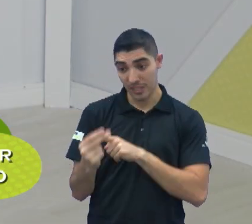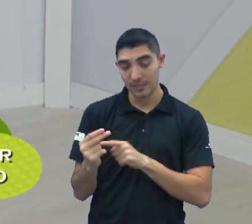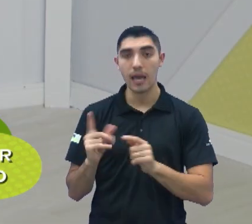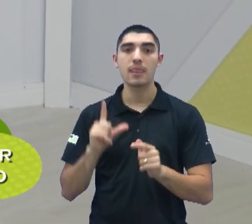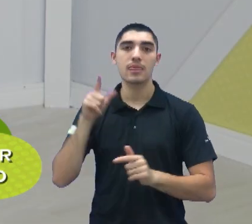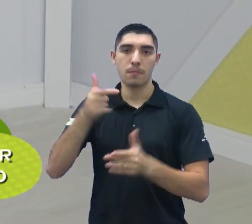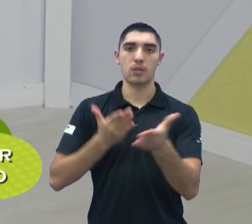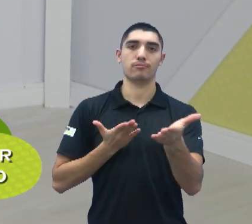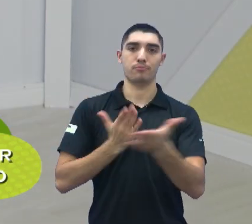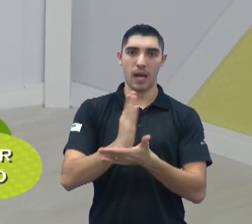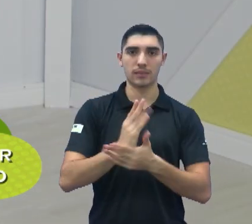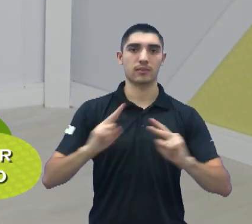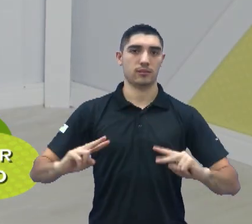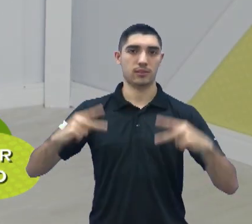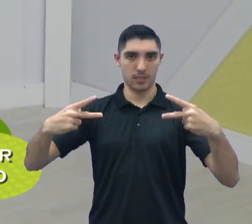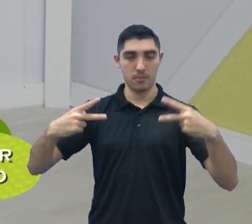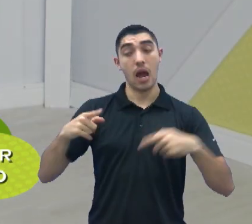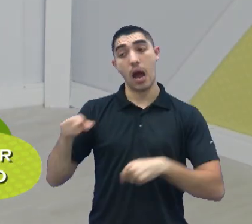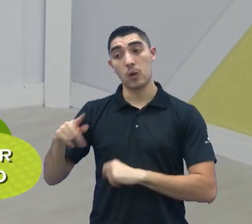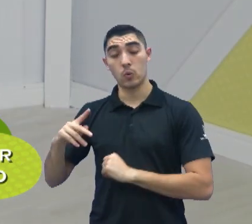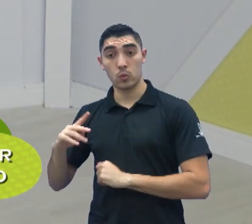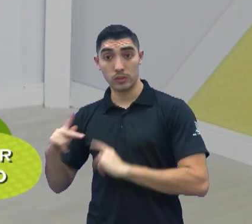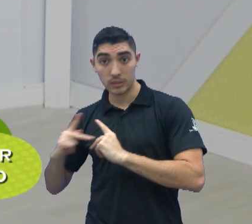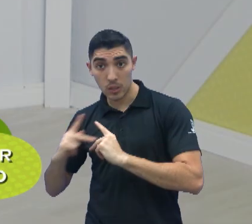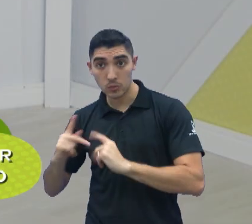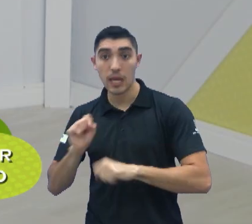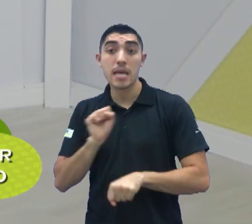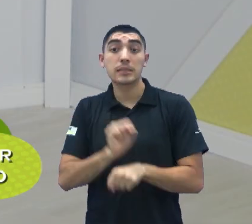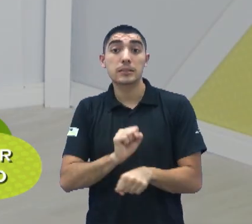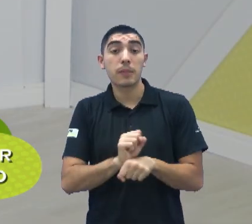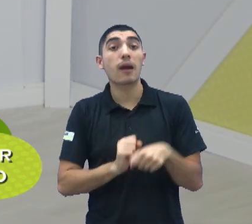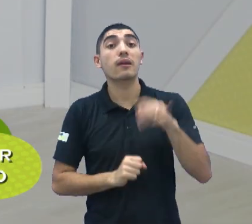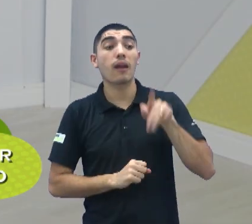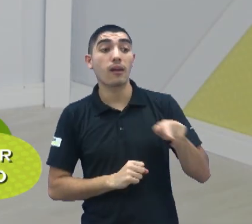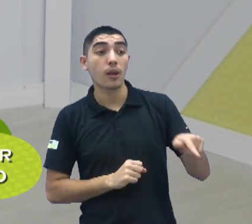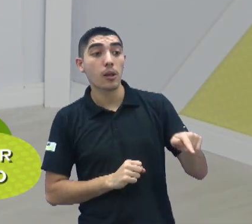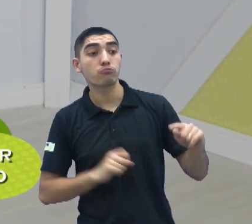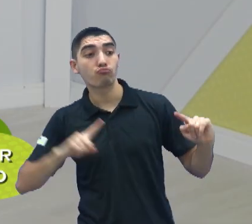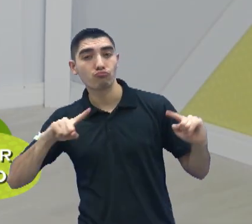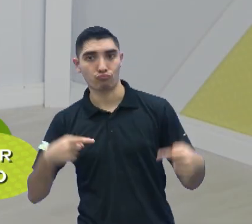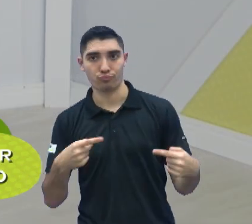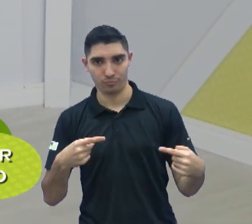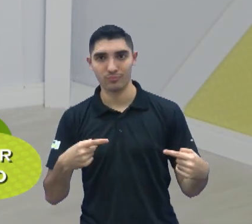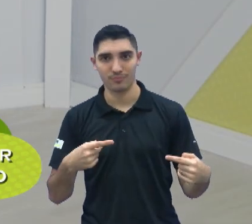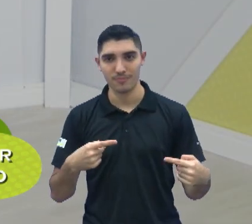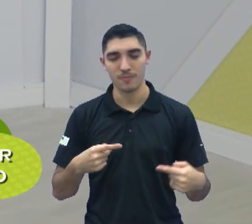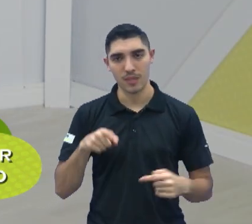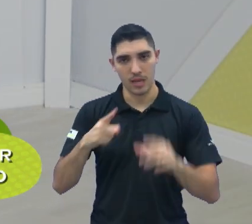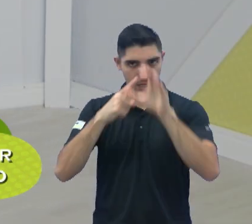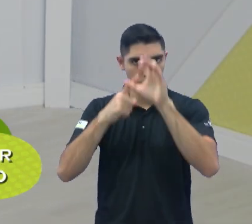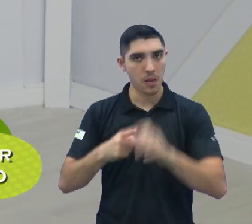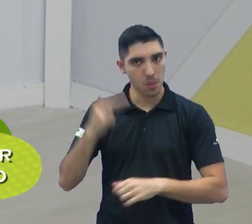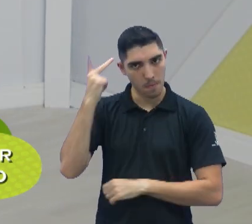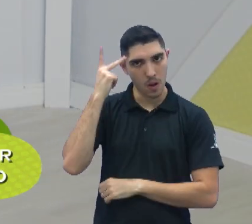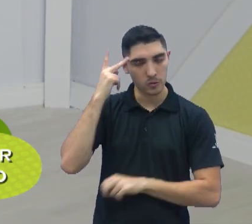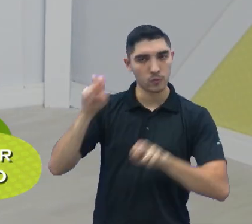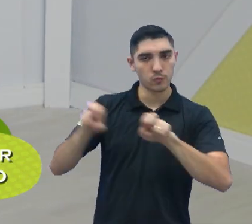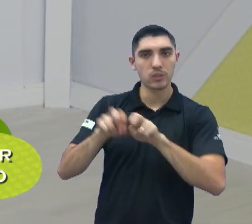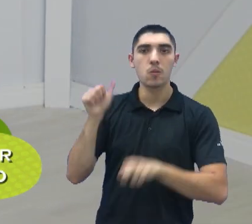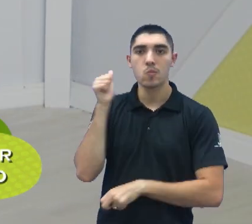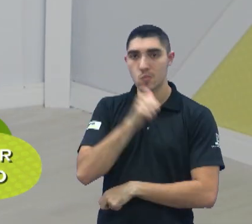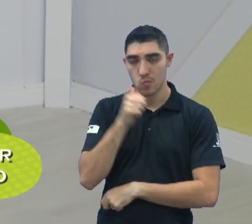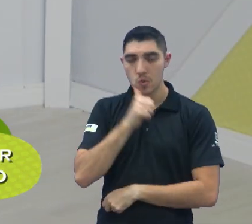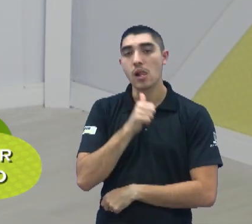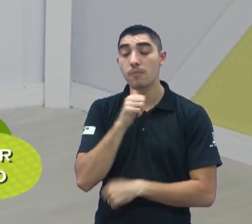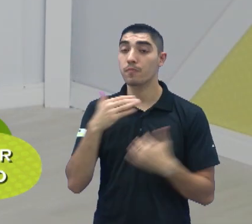José. O São José fica só aguardando o seu adversário na fase de semifinais do Campeonato Paulista de Futsal Feminino. Claro,